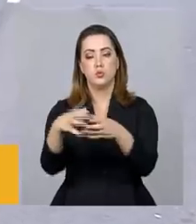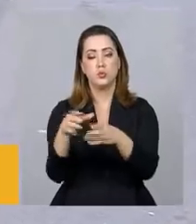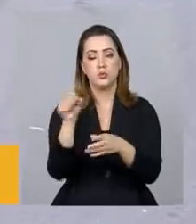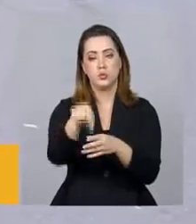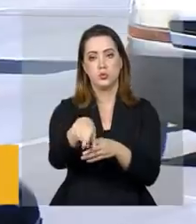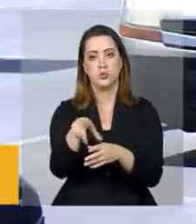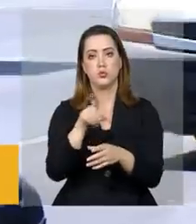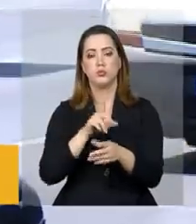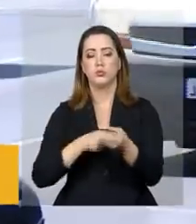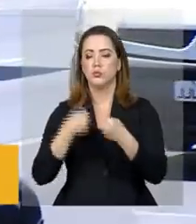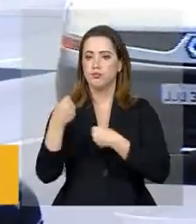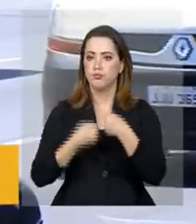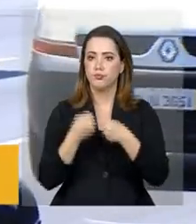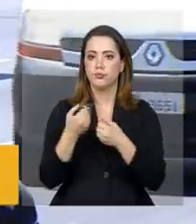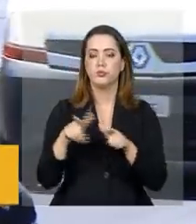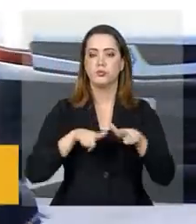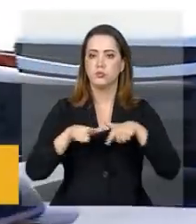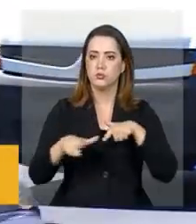operacionais.